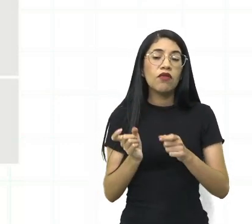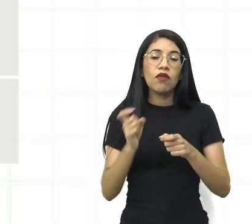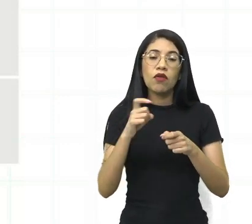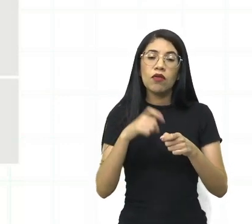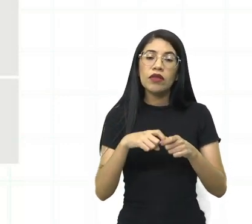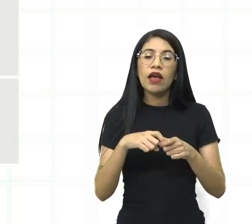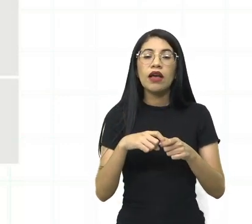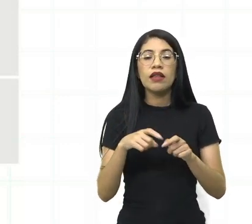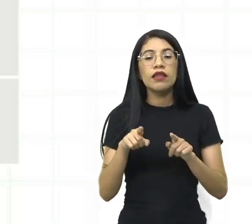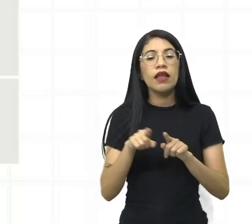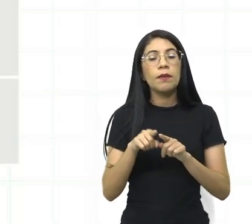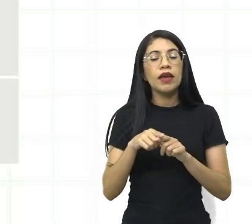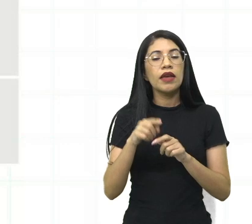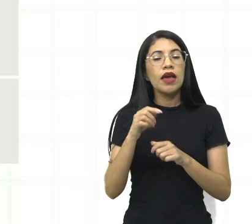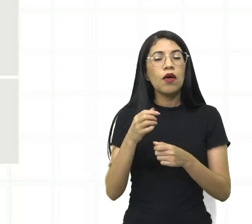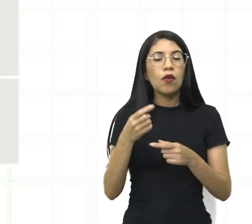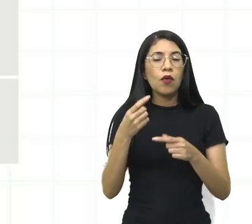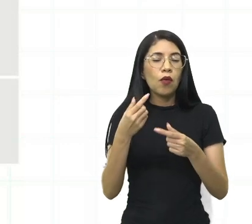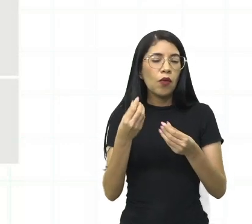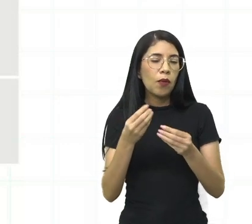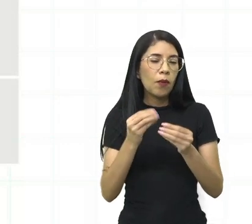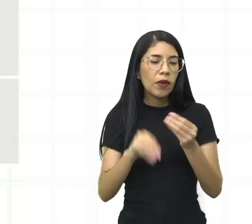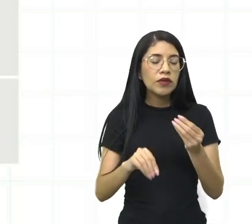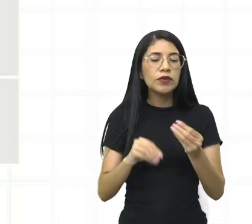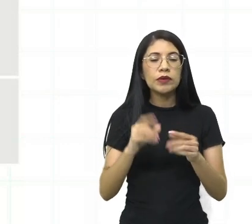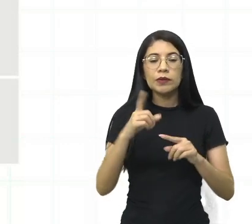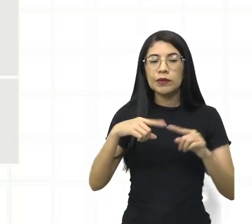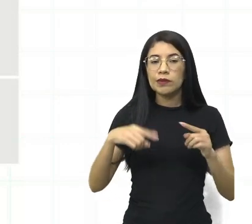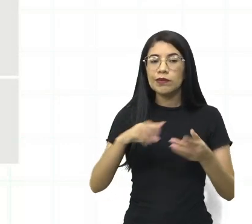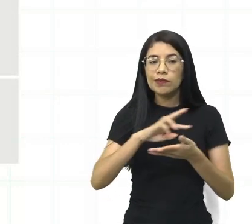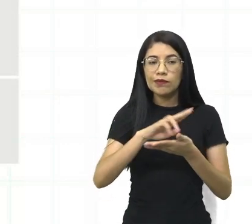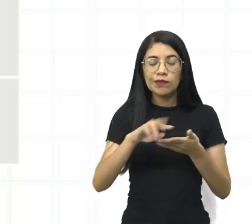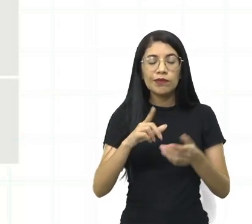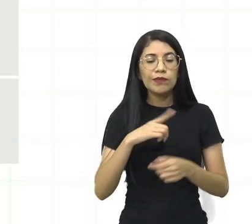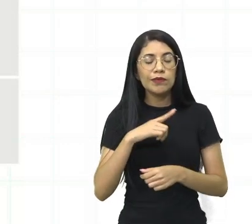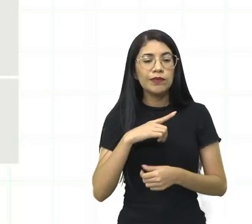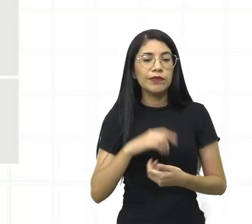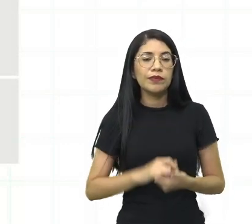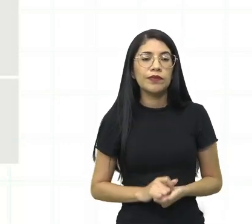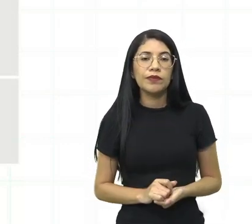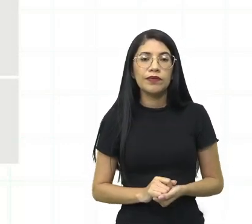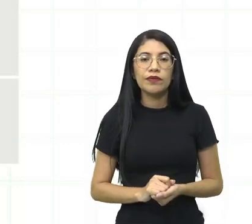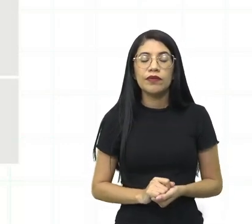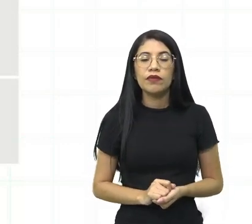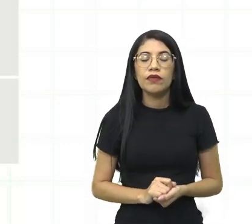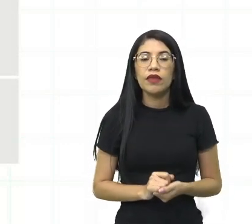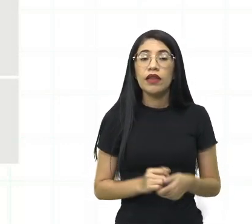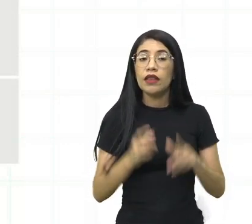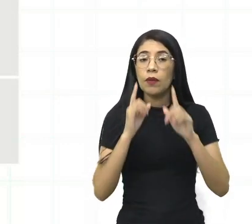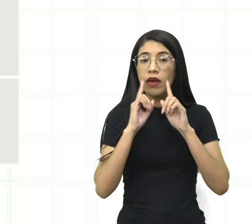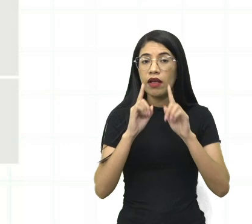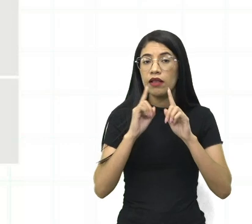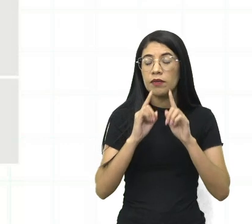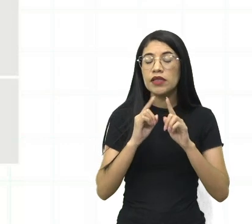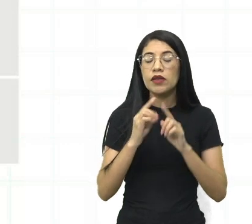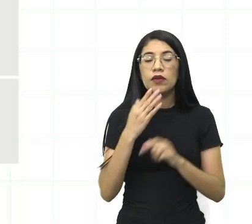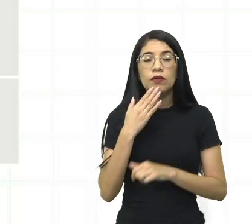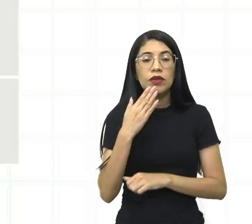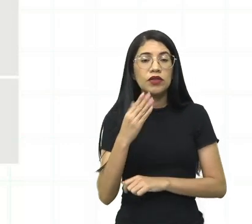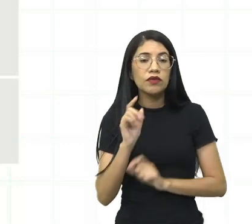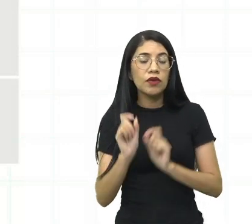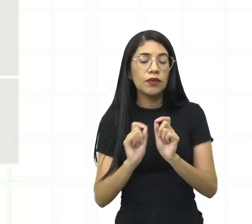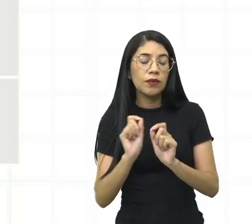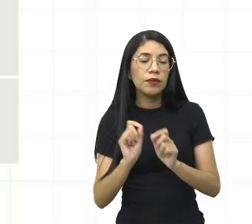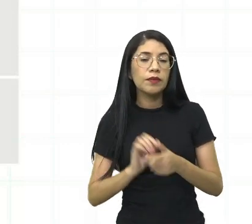recuperação, né, do prejuízo material. Então, eles estão falando da reclamação, qual é a solicitação